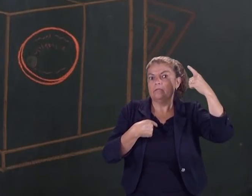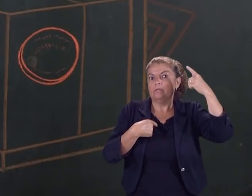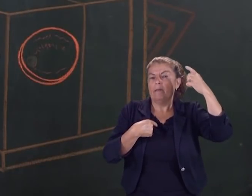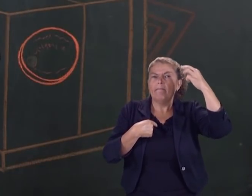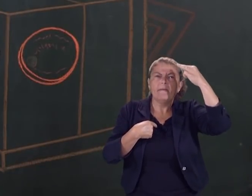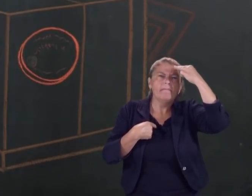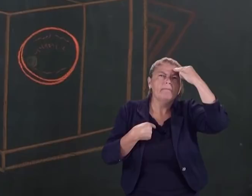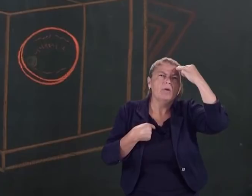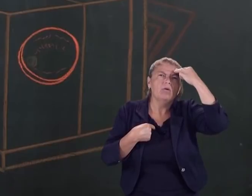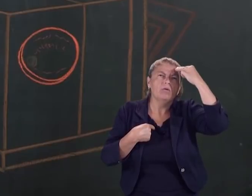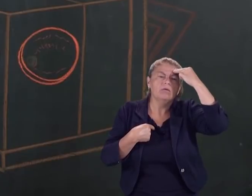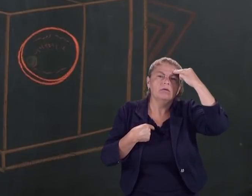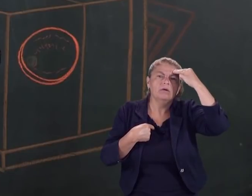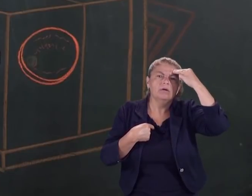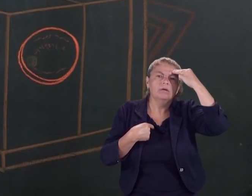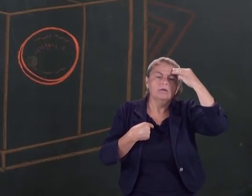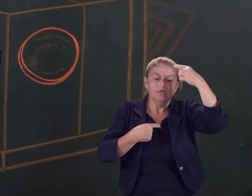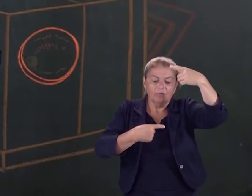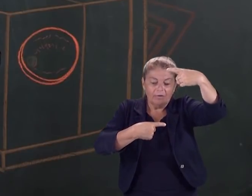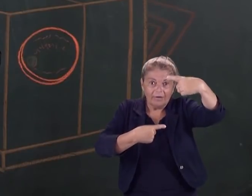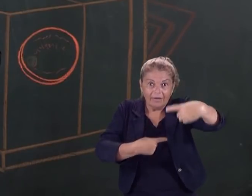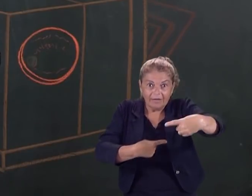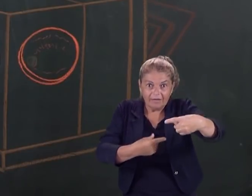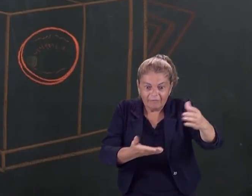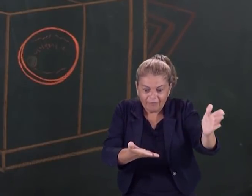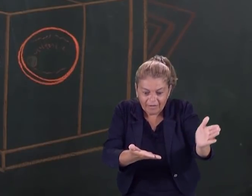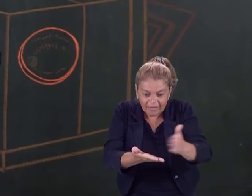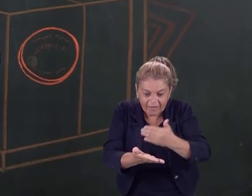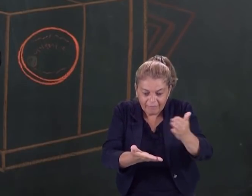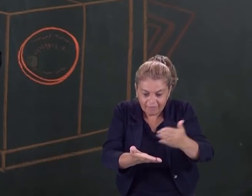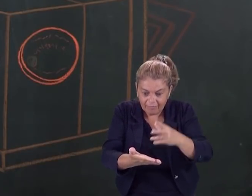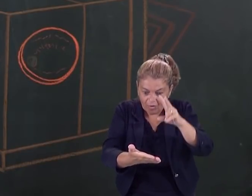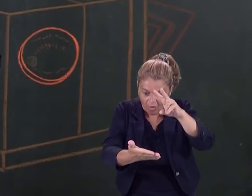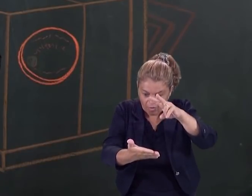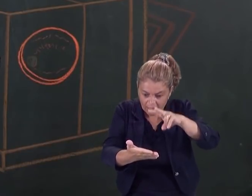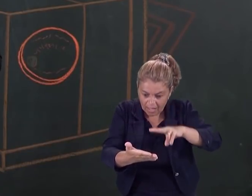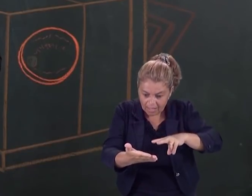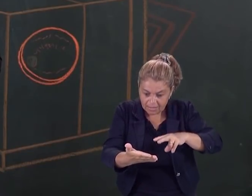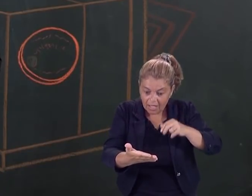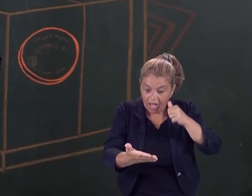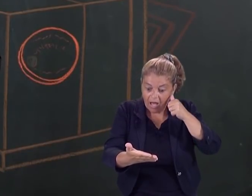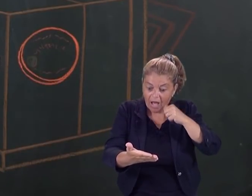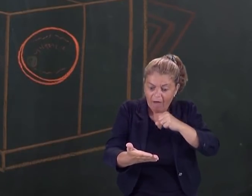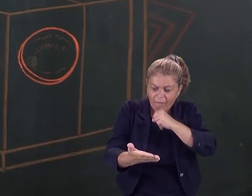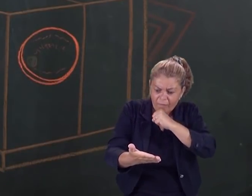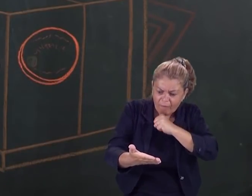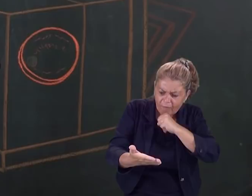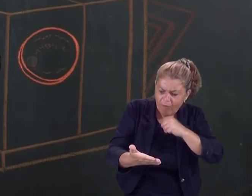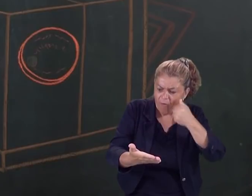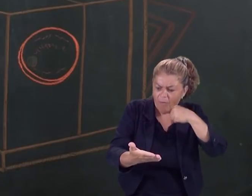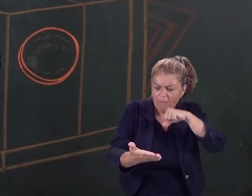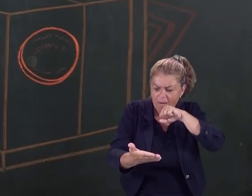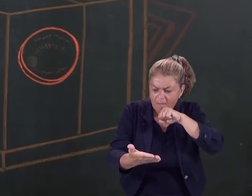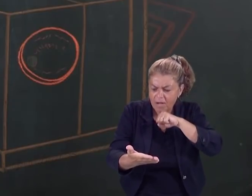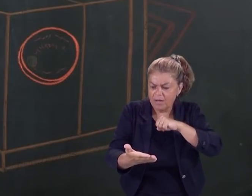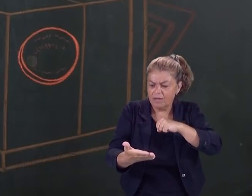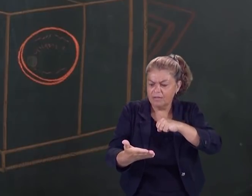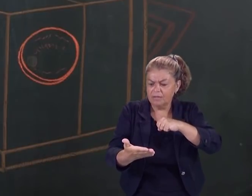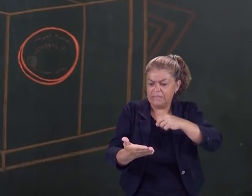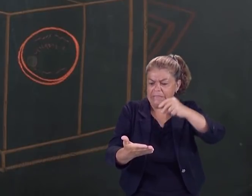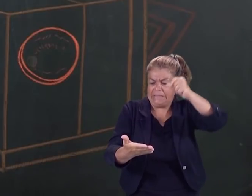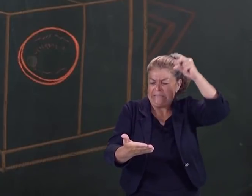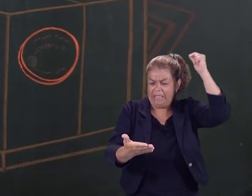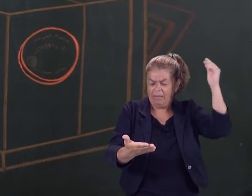de memória. Abre lá os álbuns de fotos dos seus avós, folheie, pergunte para eles essa história daquela fotografia, quando ela